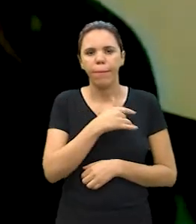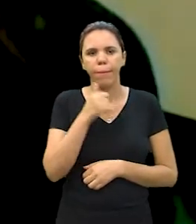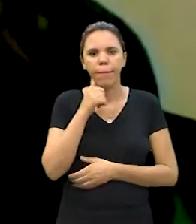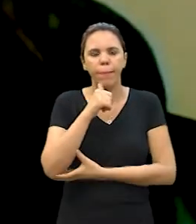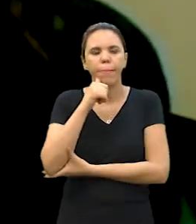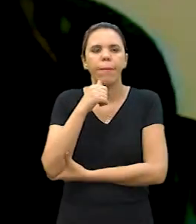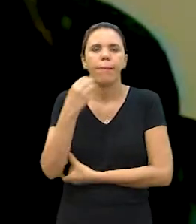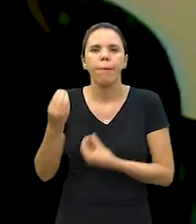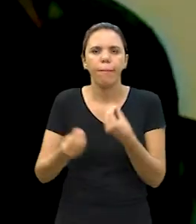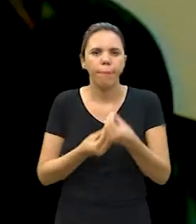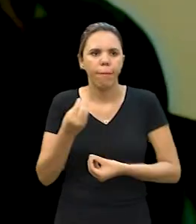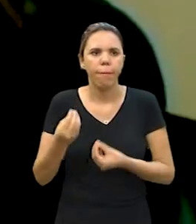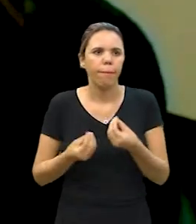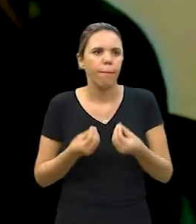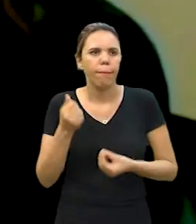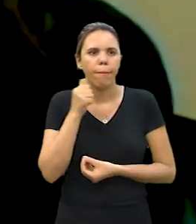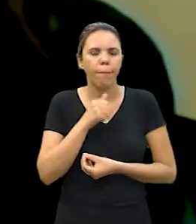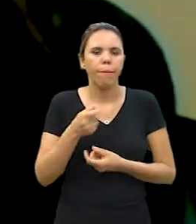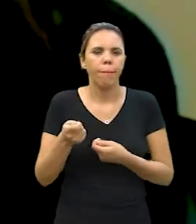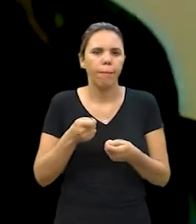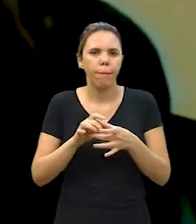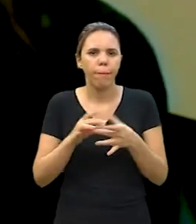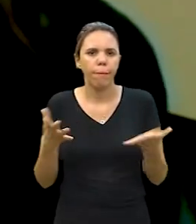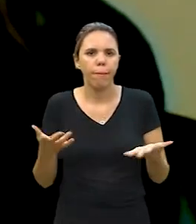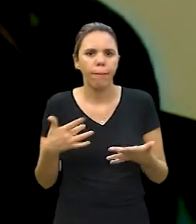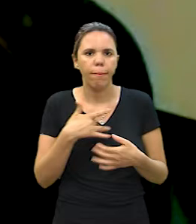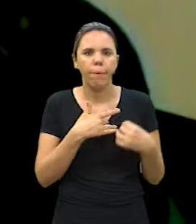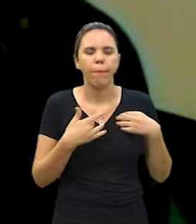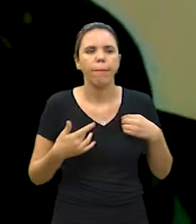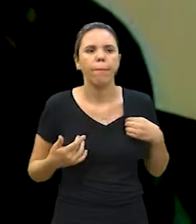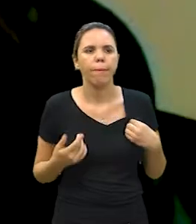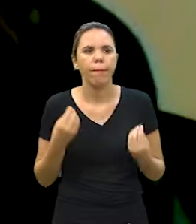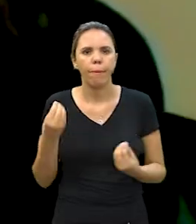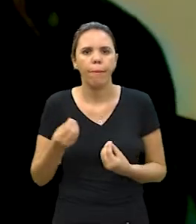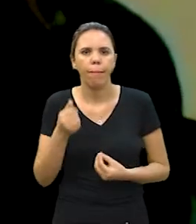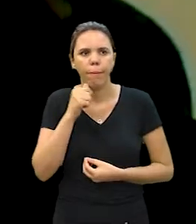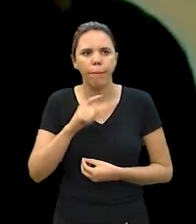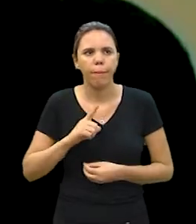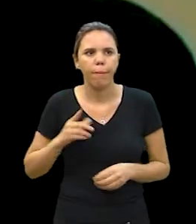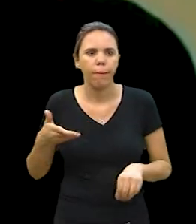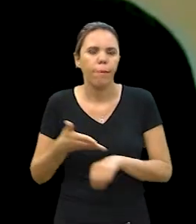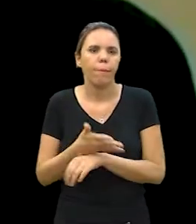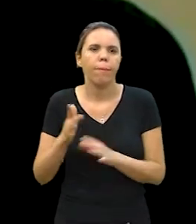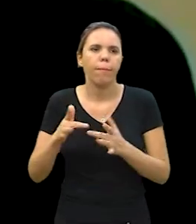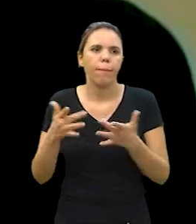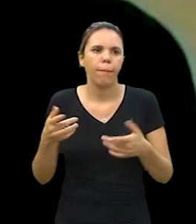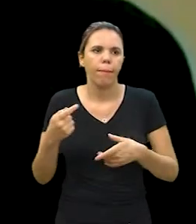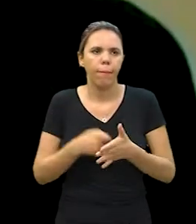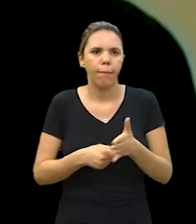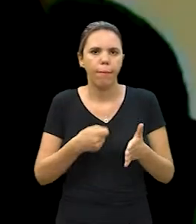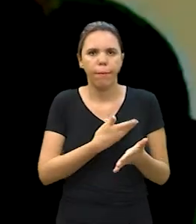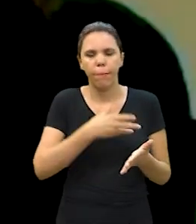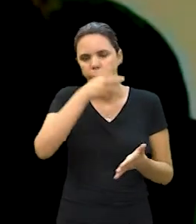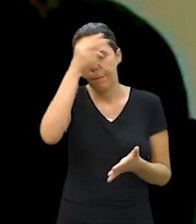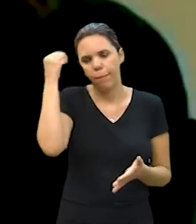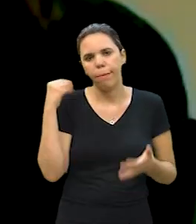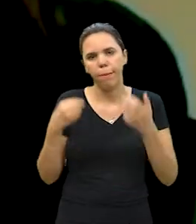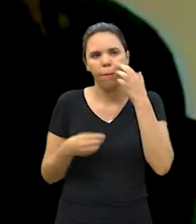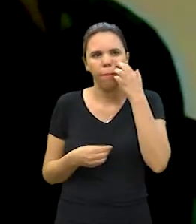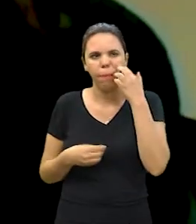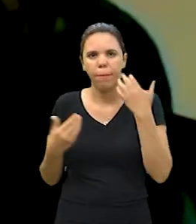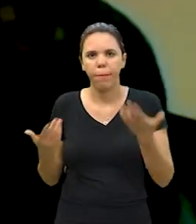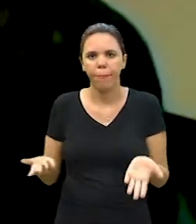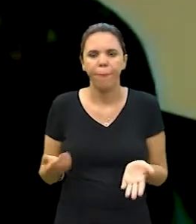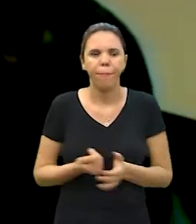saúde da mulher, e como que a mulher lida com essa saúde e como a mulher tem acesso a essas políticas públicas,